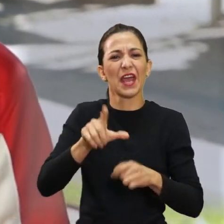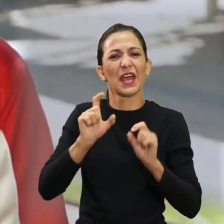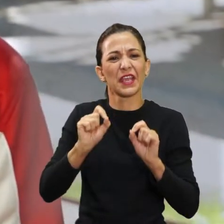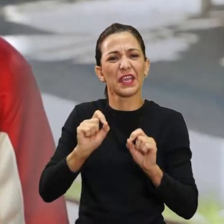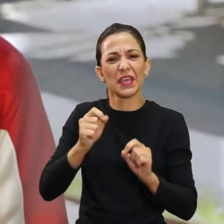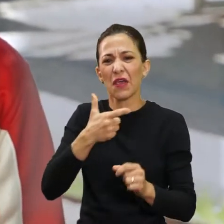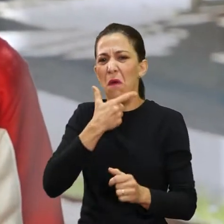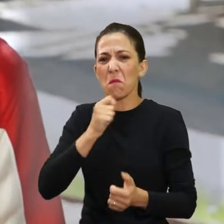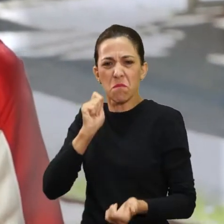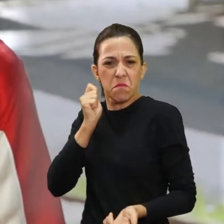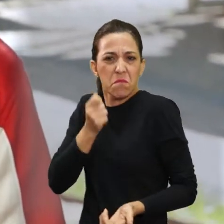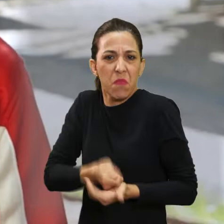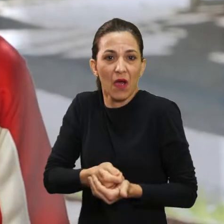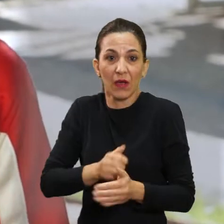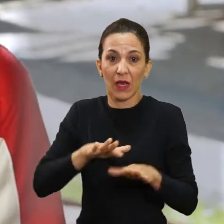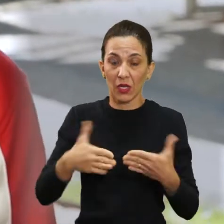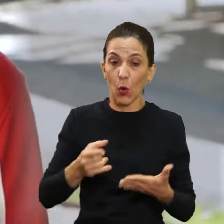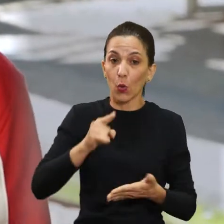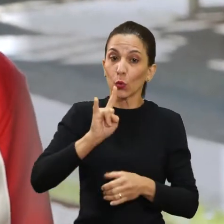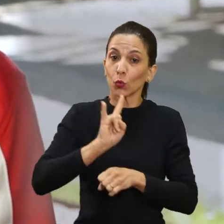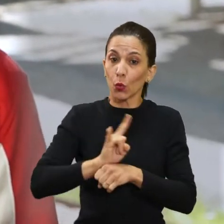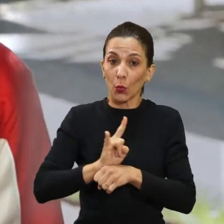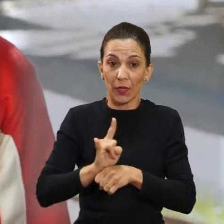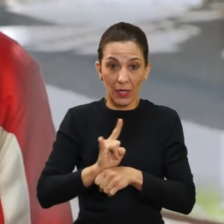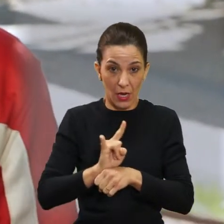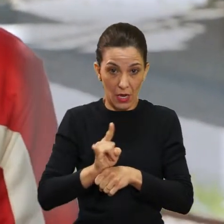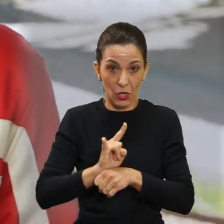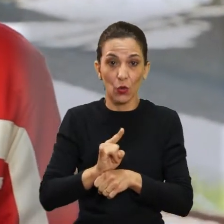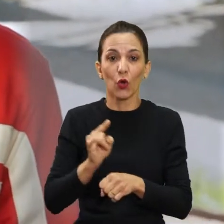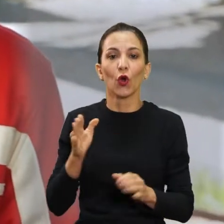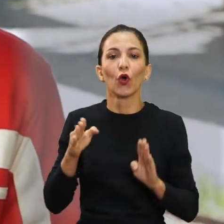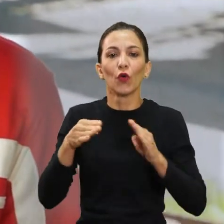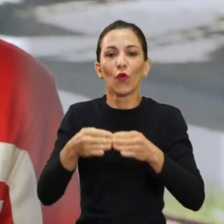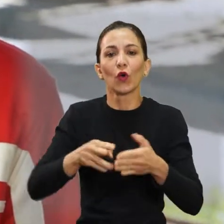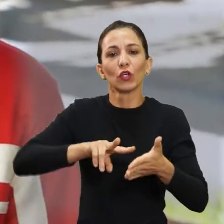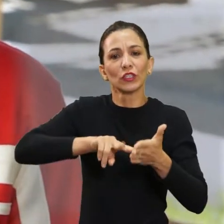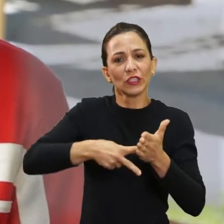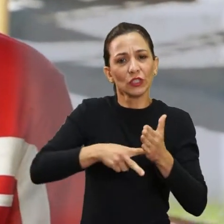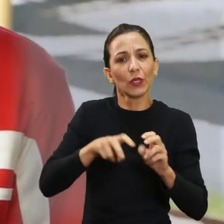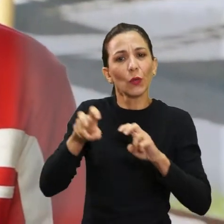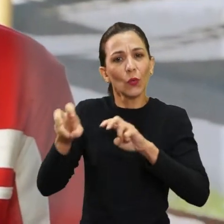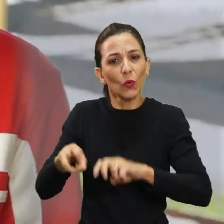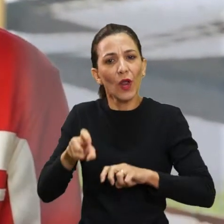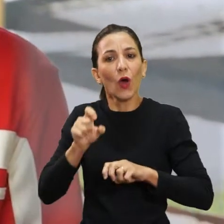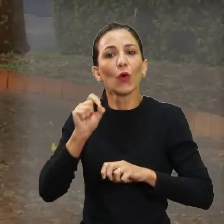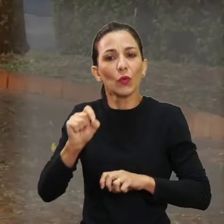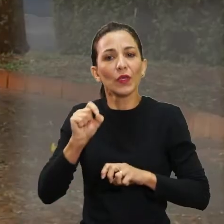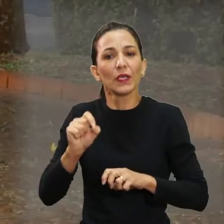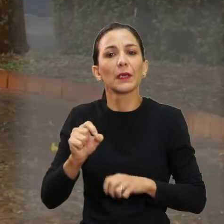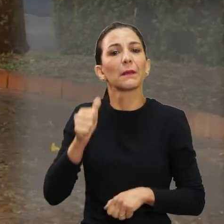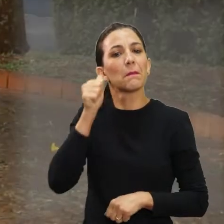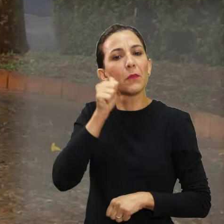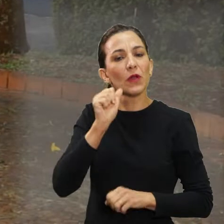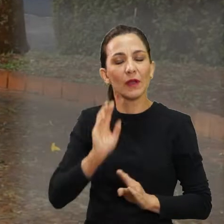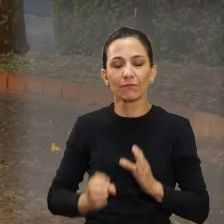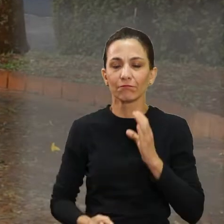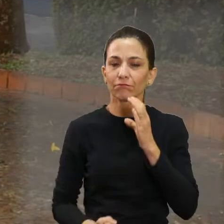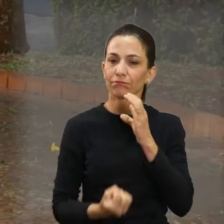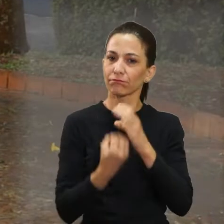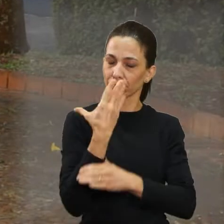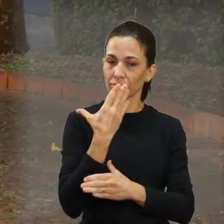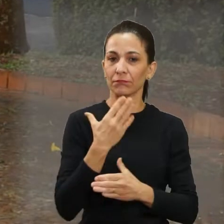muito machista, e que aí está trabalhando sobre essa questão do sindicalismo rural mesmo, que ela é uma